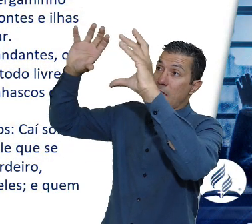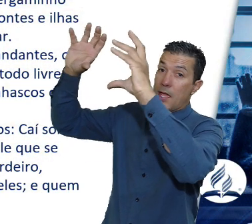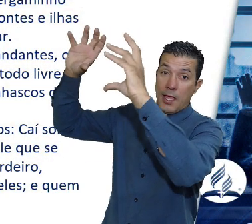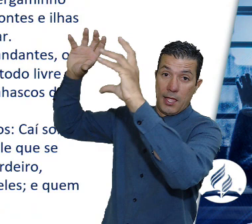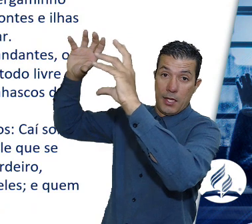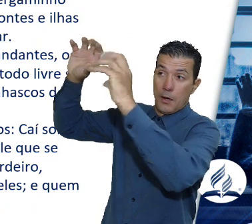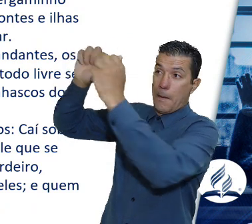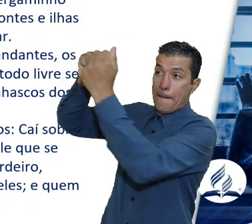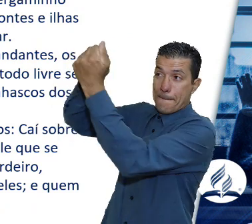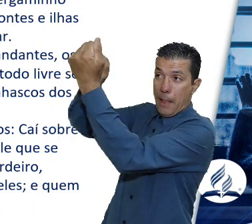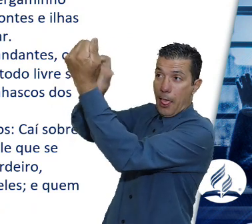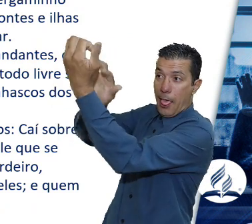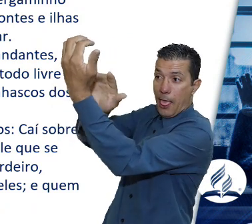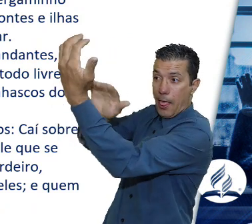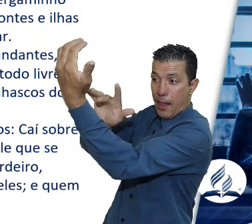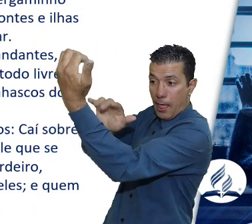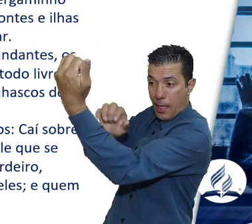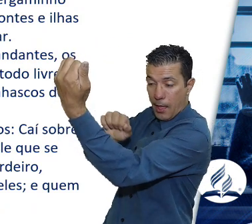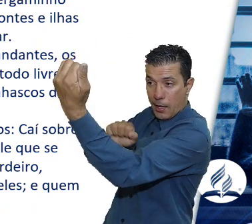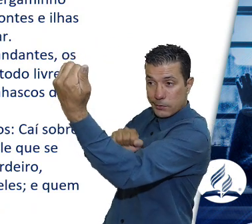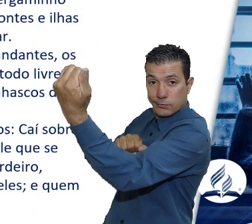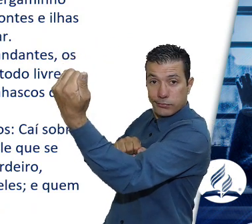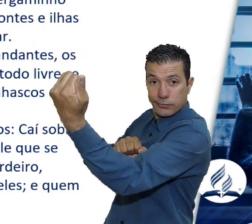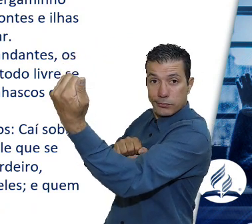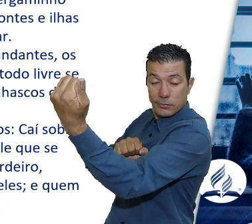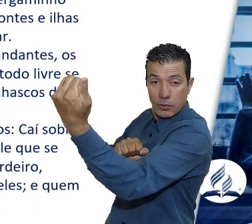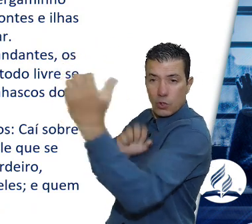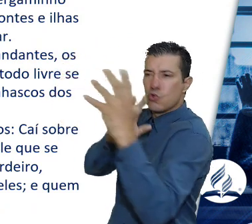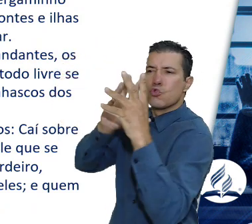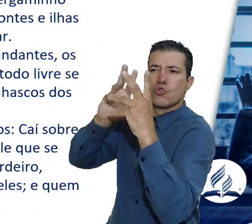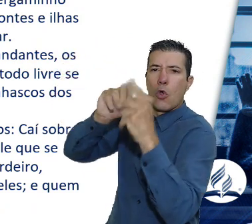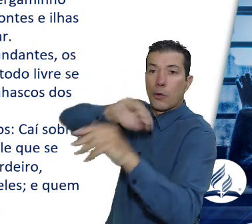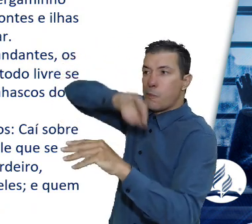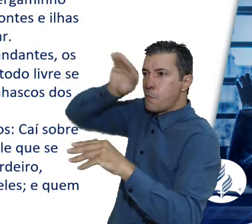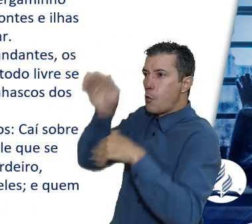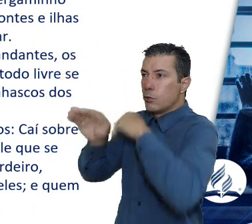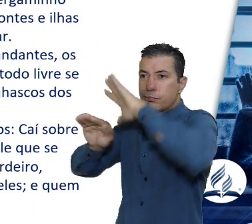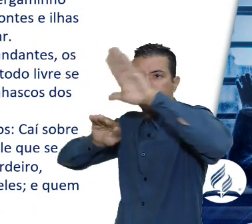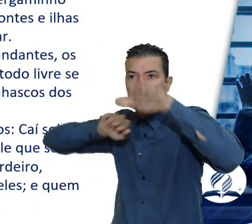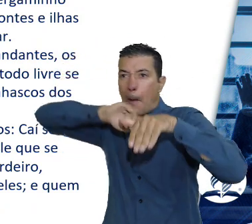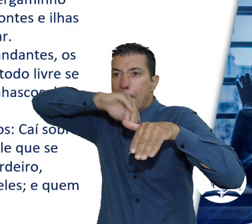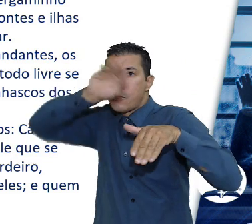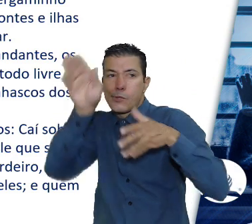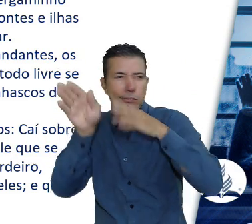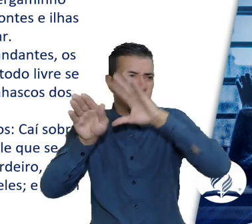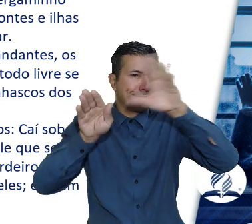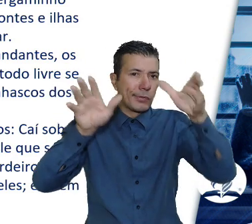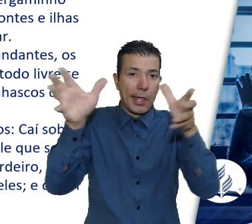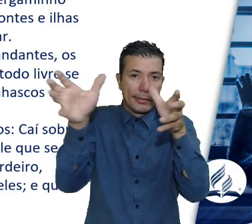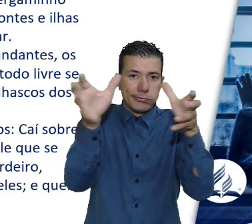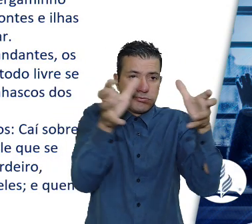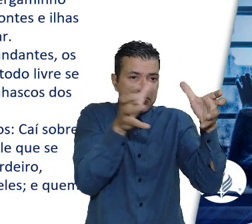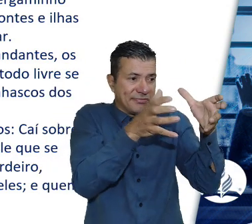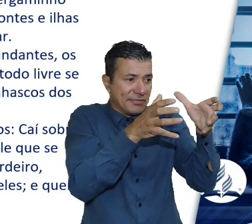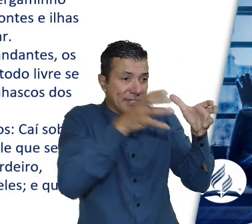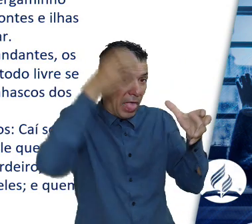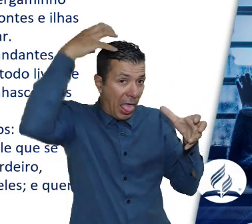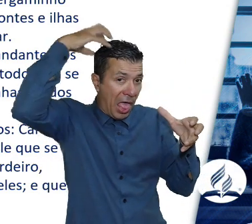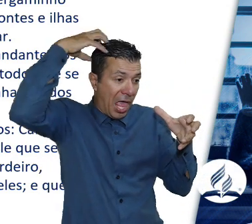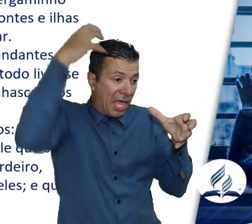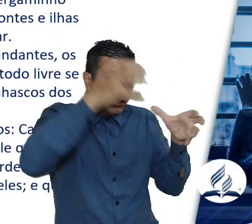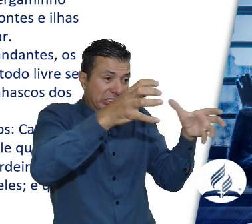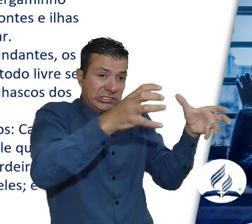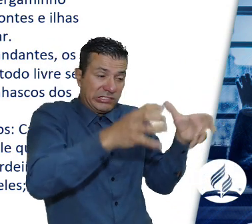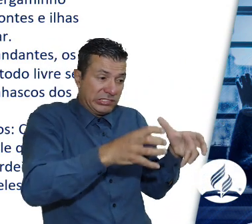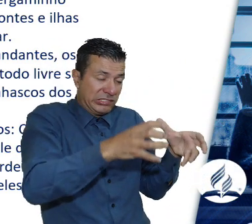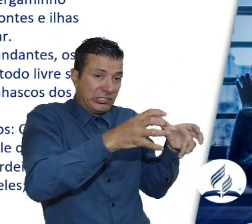um pergaminho quando se enrola. Então todos os montes e ilhas foram movidos do seu lugar. Os reis da terra, os grandes, os